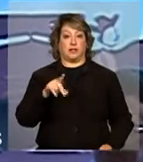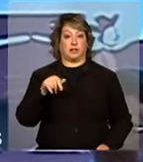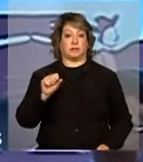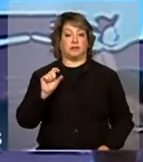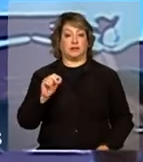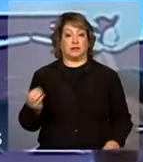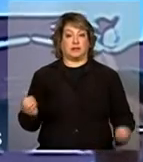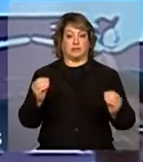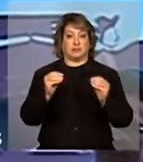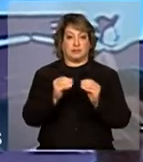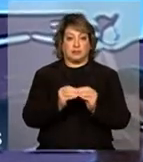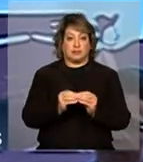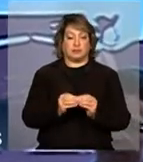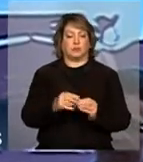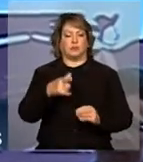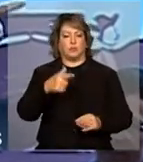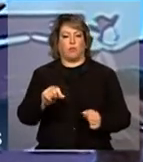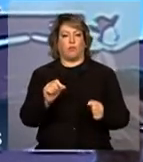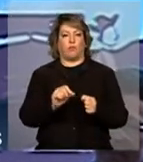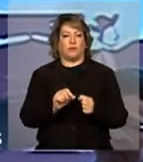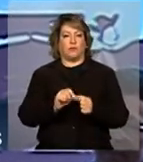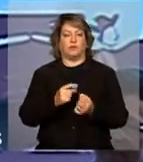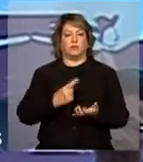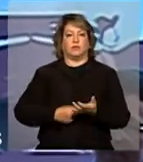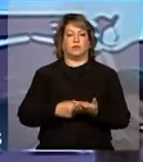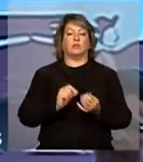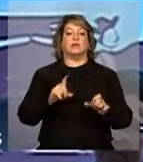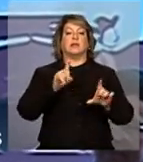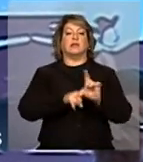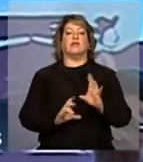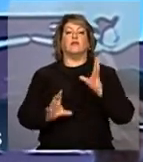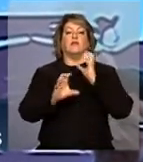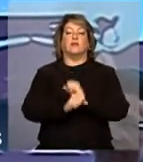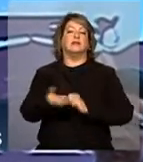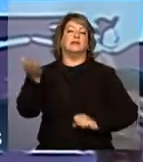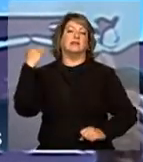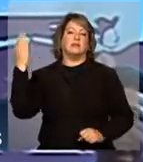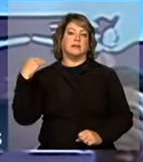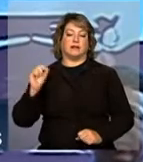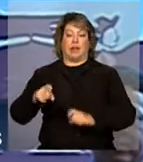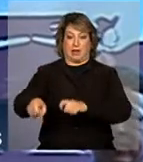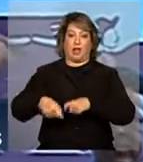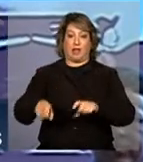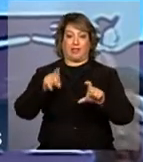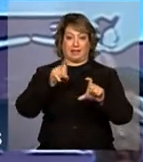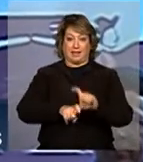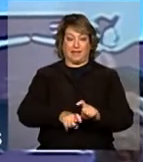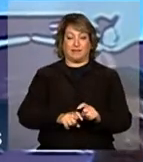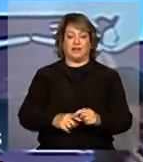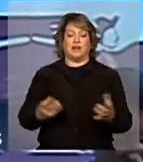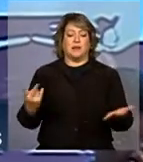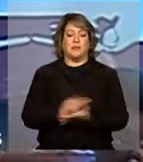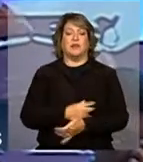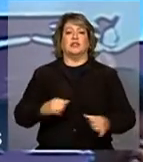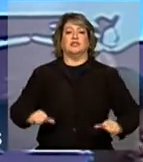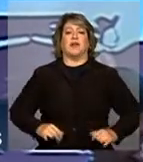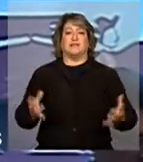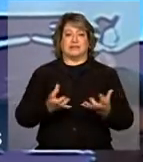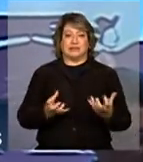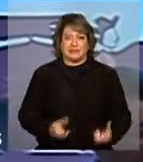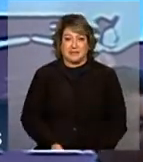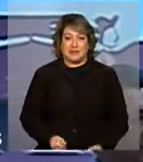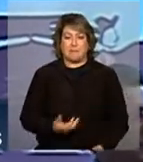para renegociação das dívidas dos agricultores afetados pela seca nessa região.